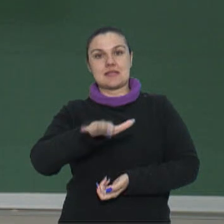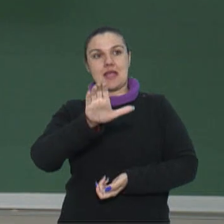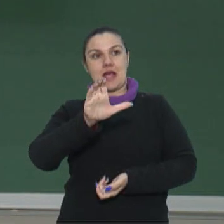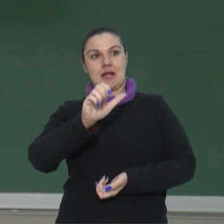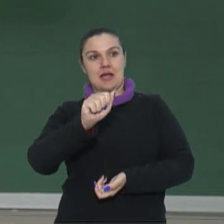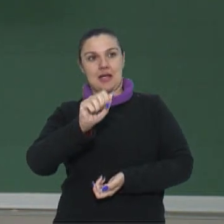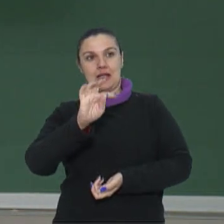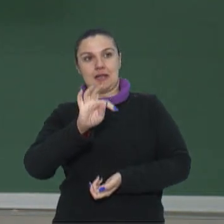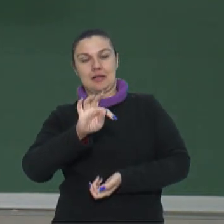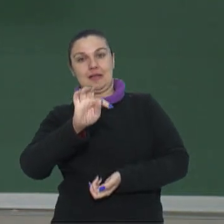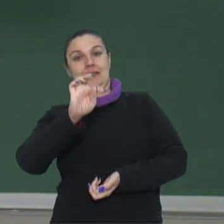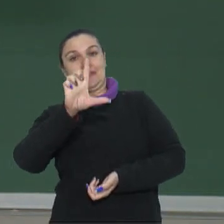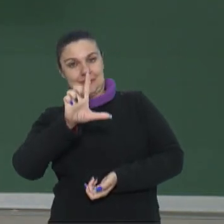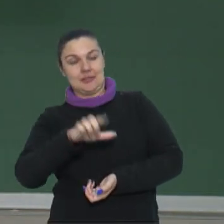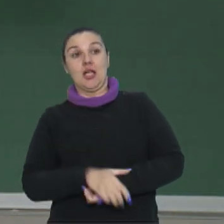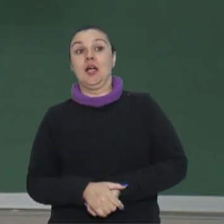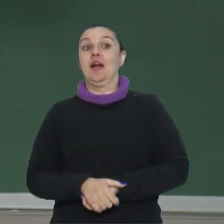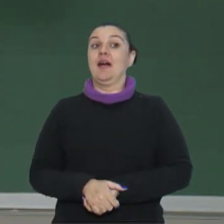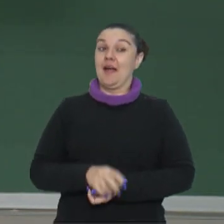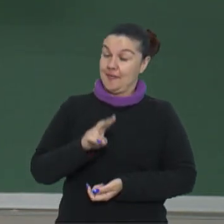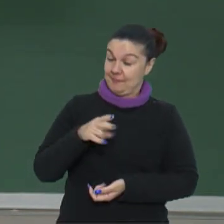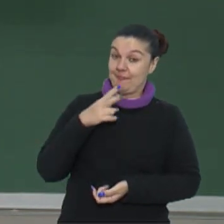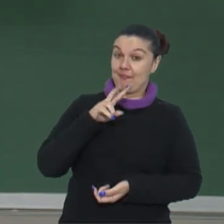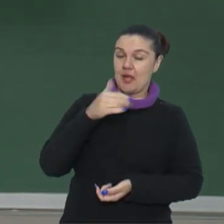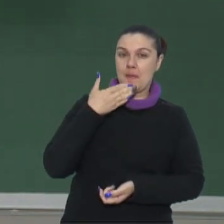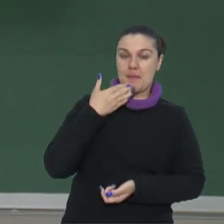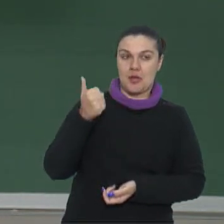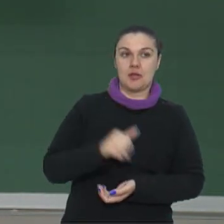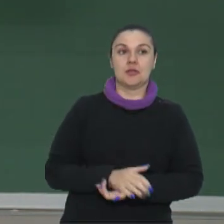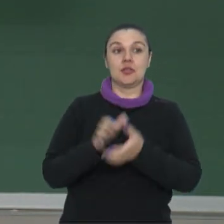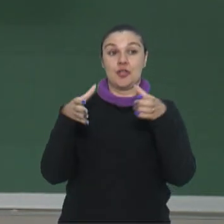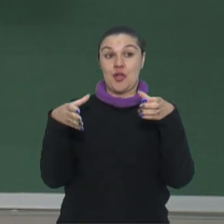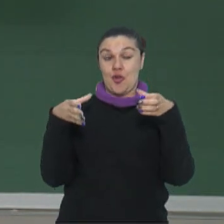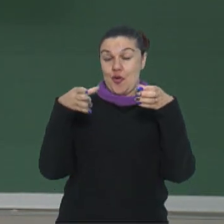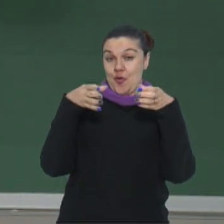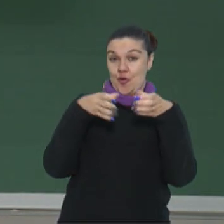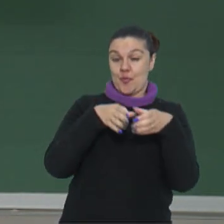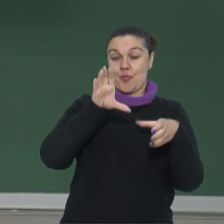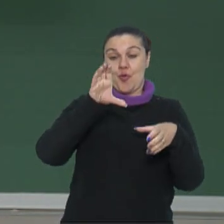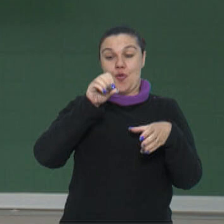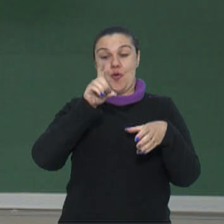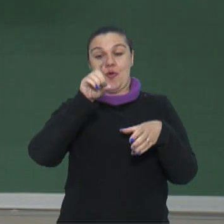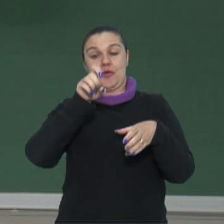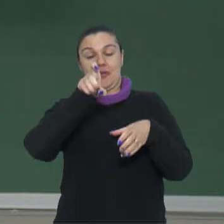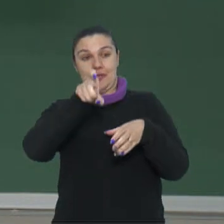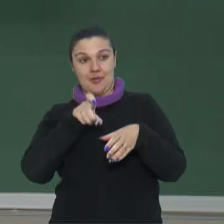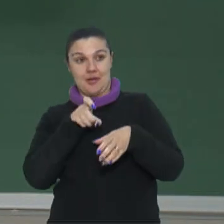Axayacatl. Tá melhorando. Do Codex Azcatitlán. Reinou entre